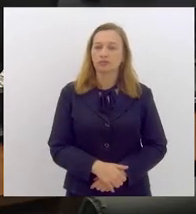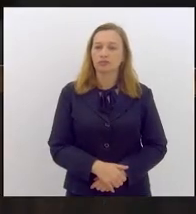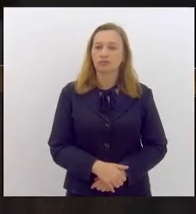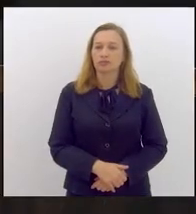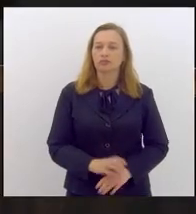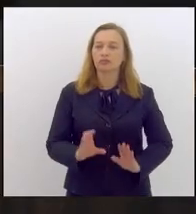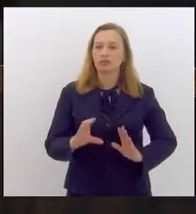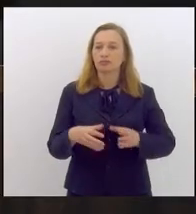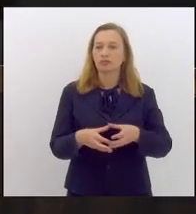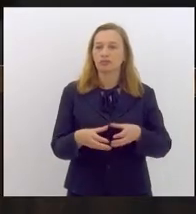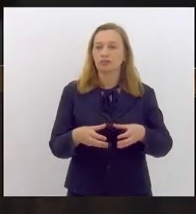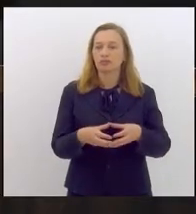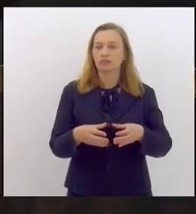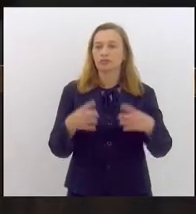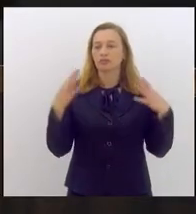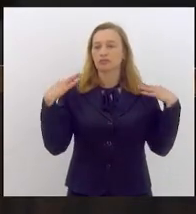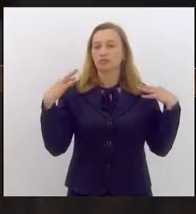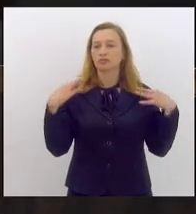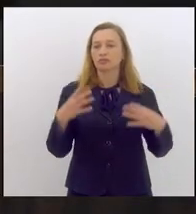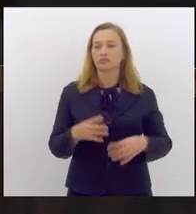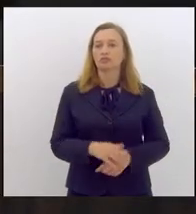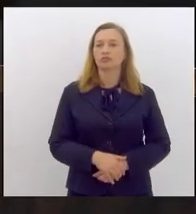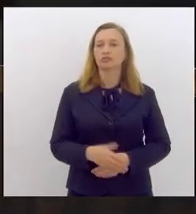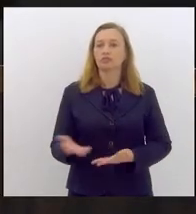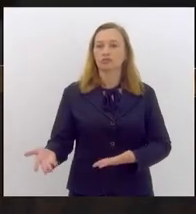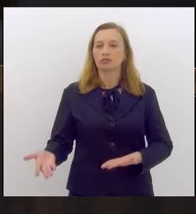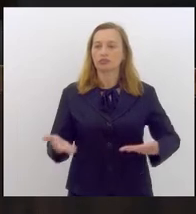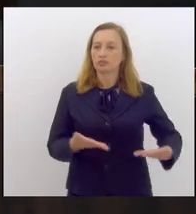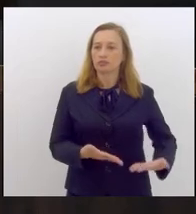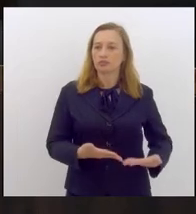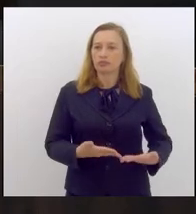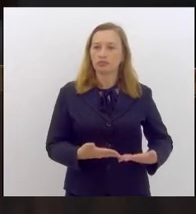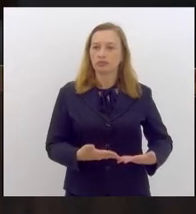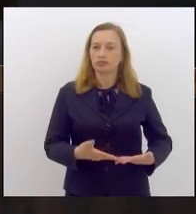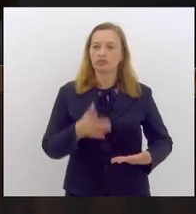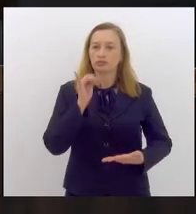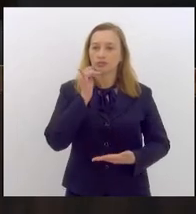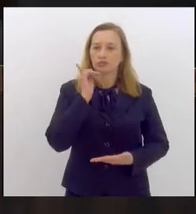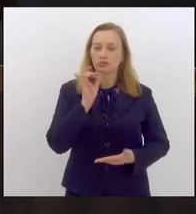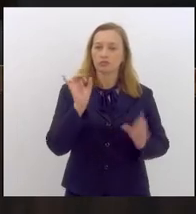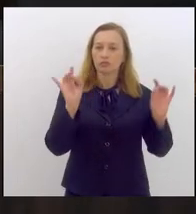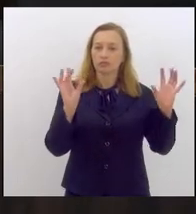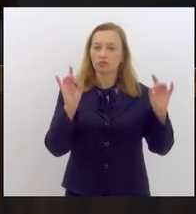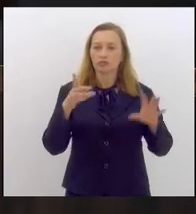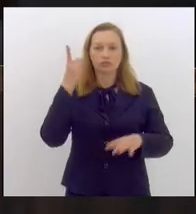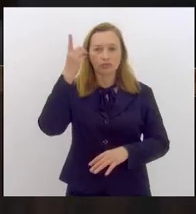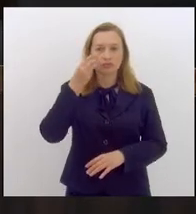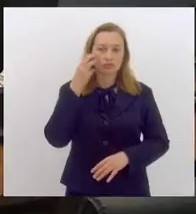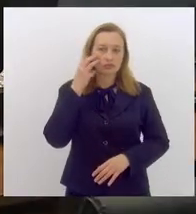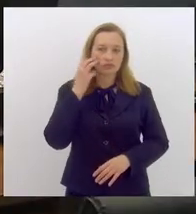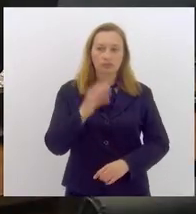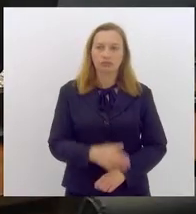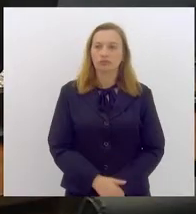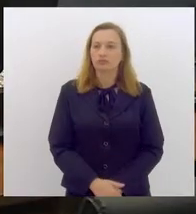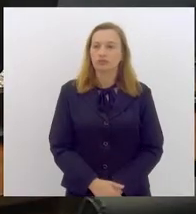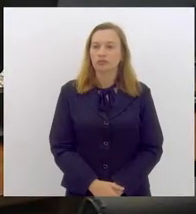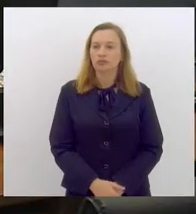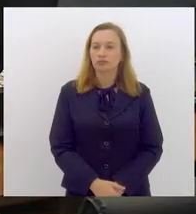Pela Comissão de Turismo, a presidência designa relator especial, deputado Valdeque.